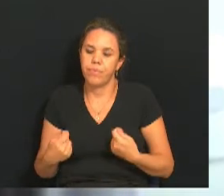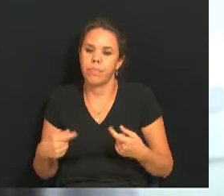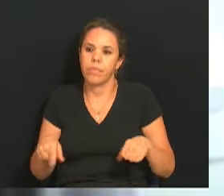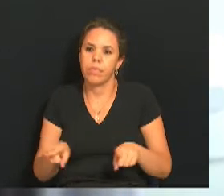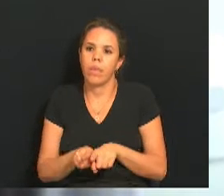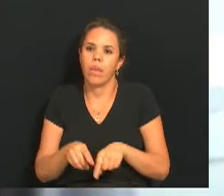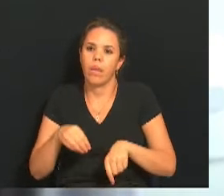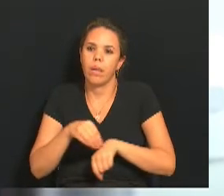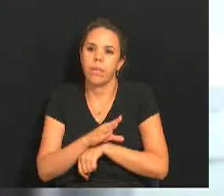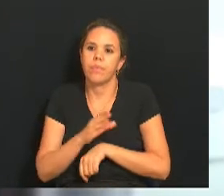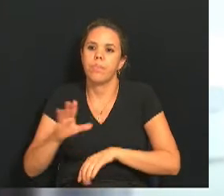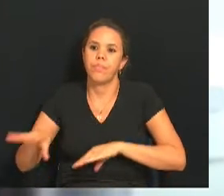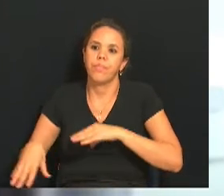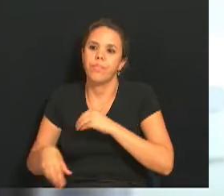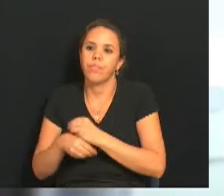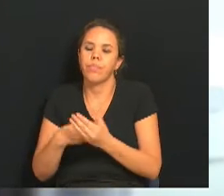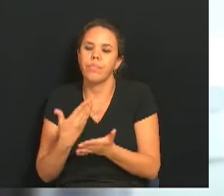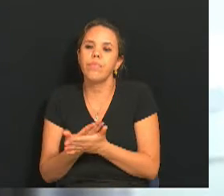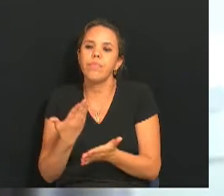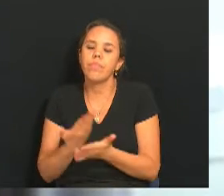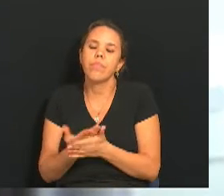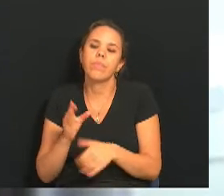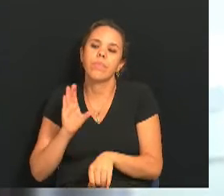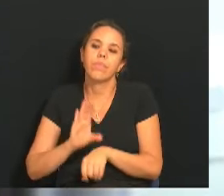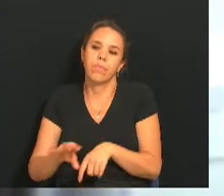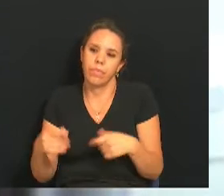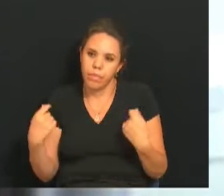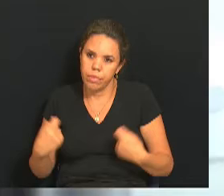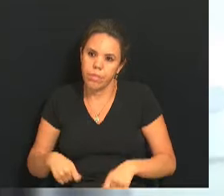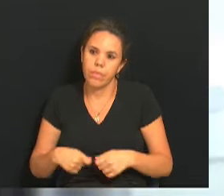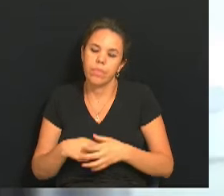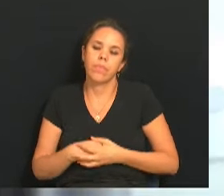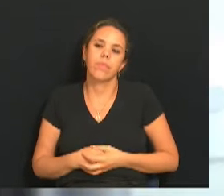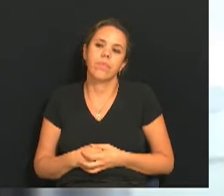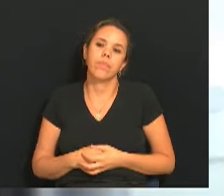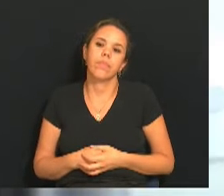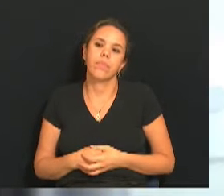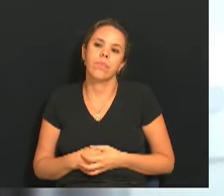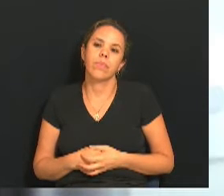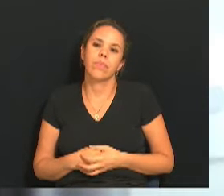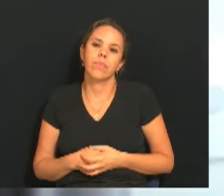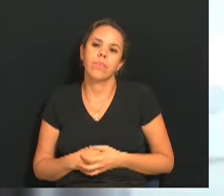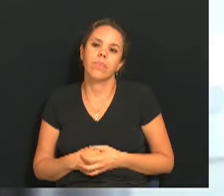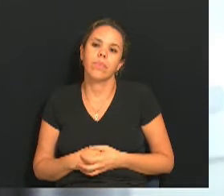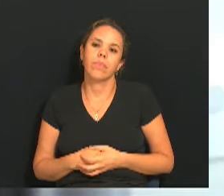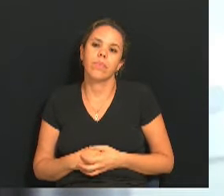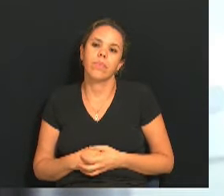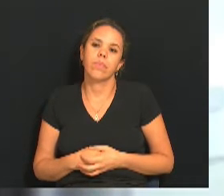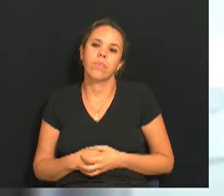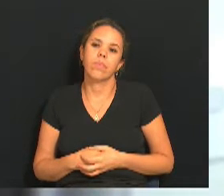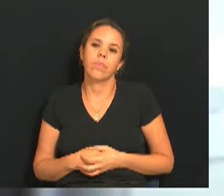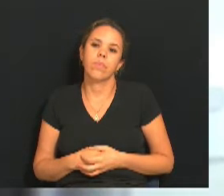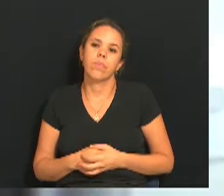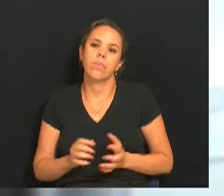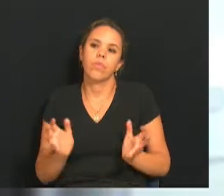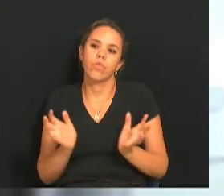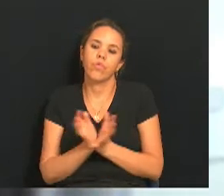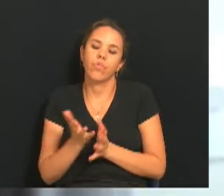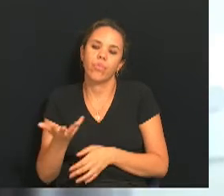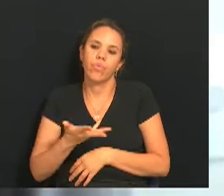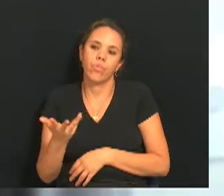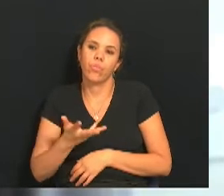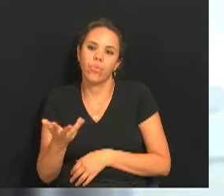por atualização, precisam ganhar modernidade para que esses colegiados tenham mais agilidade e a